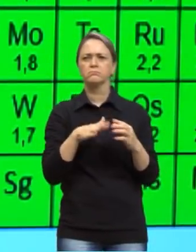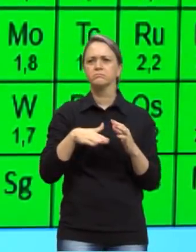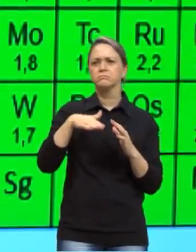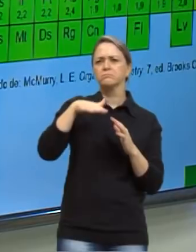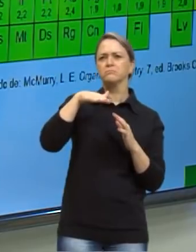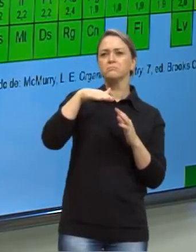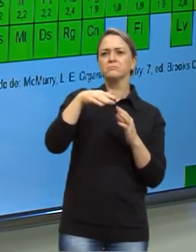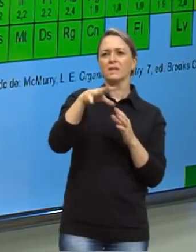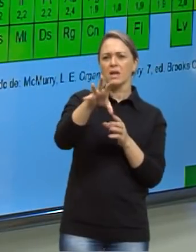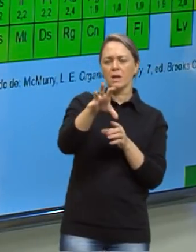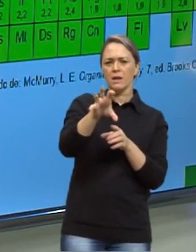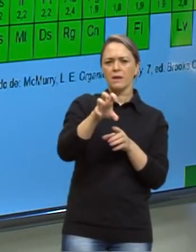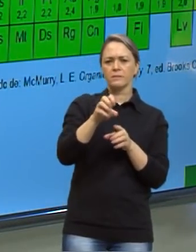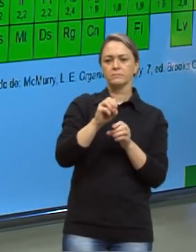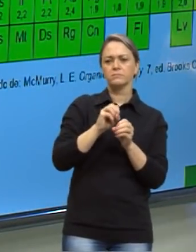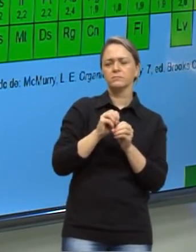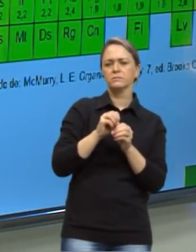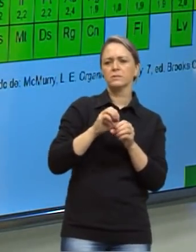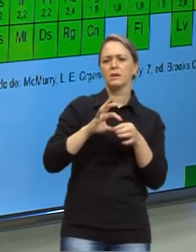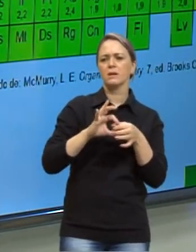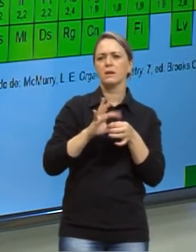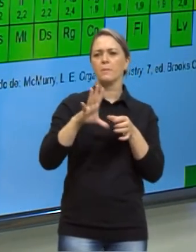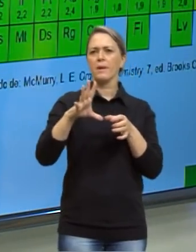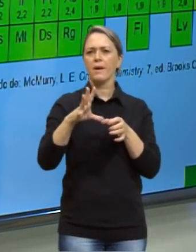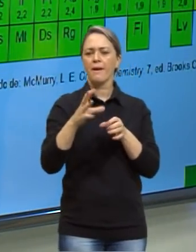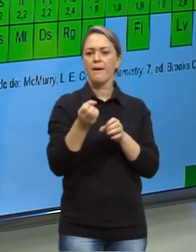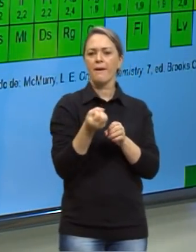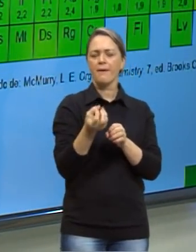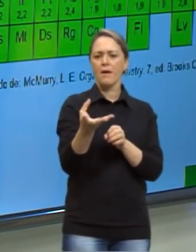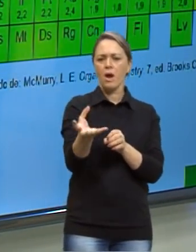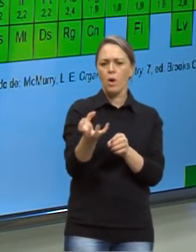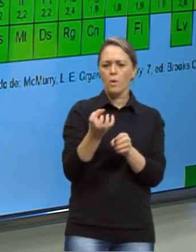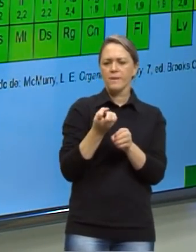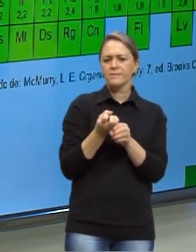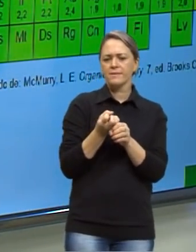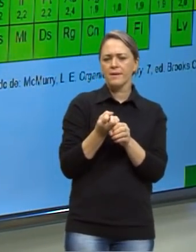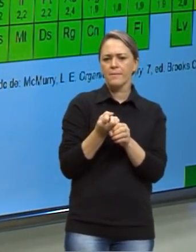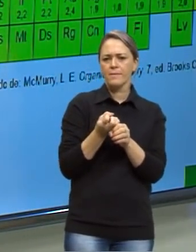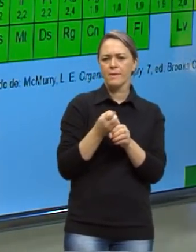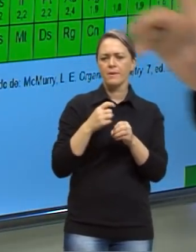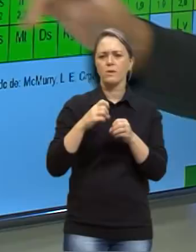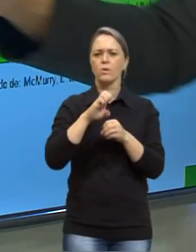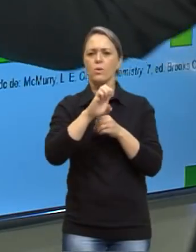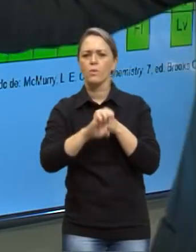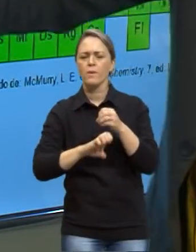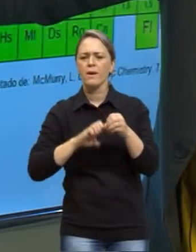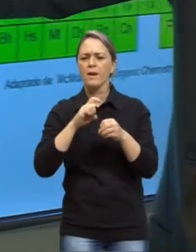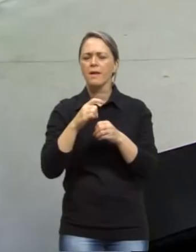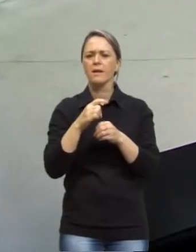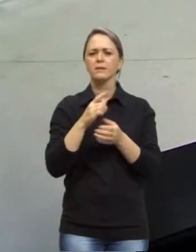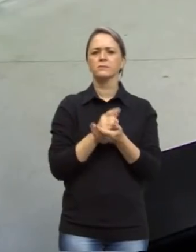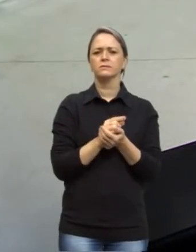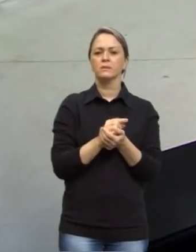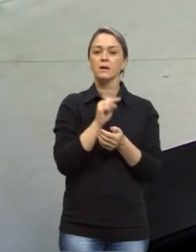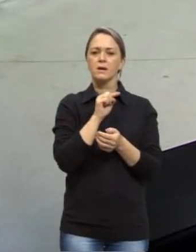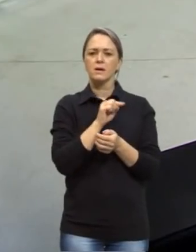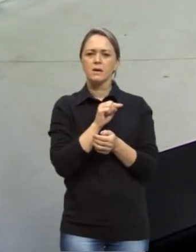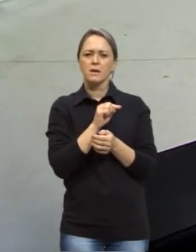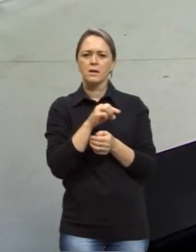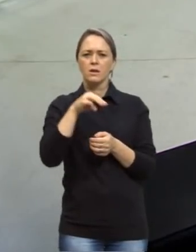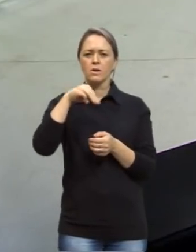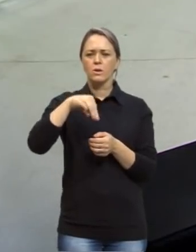aí energia que ele libera ao receber um eletro então o que que vai acontecer aqui no magnésio